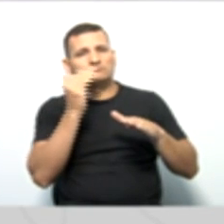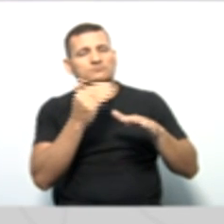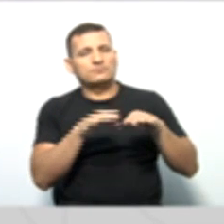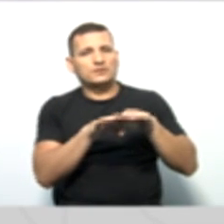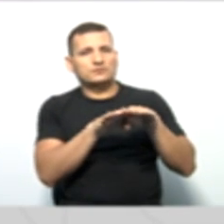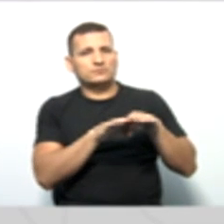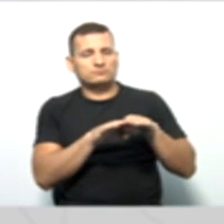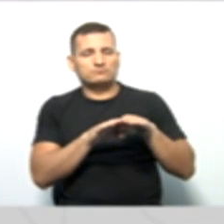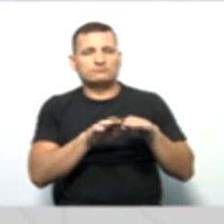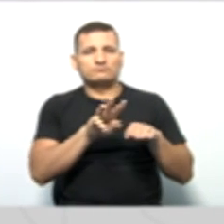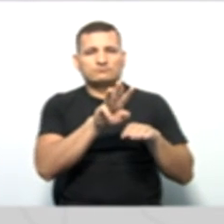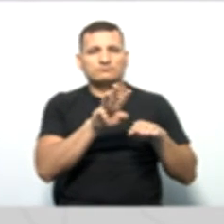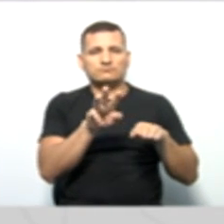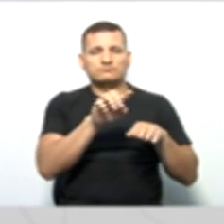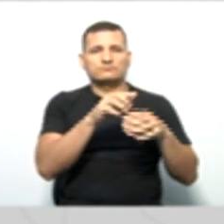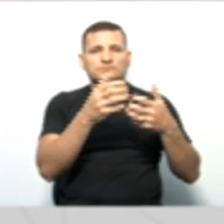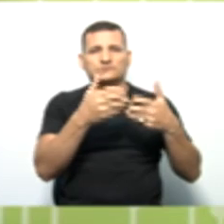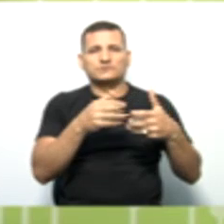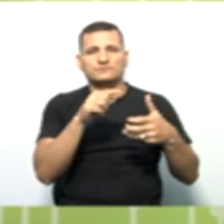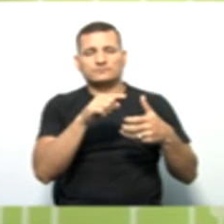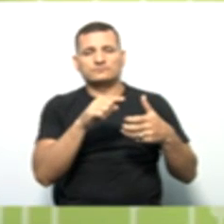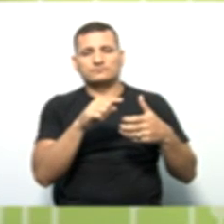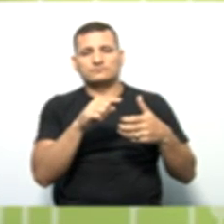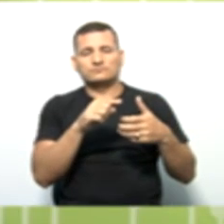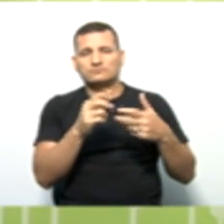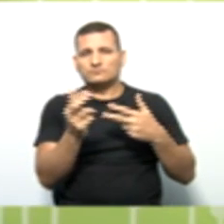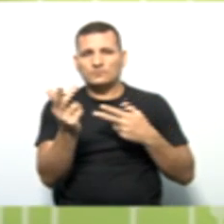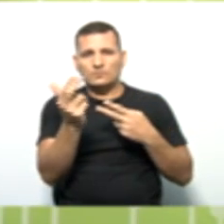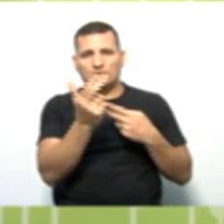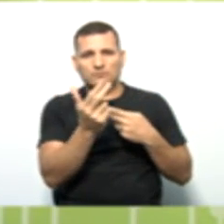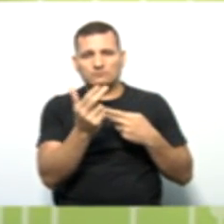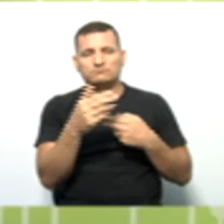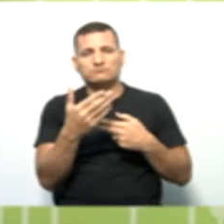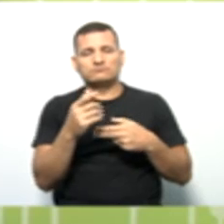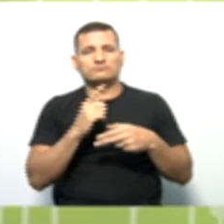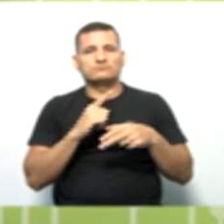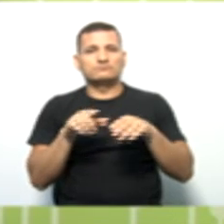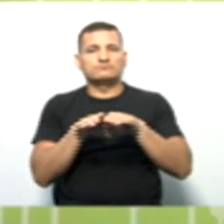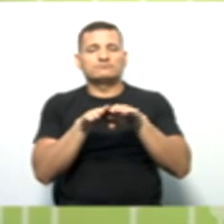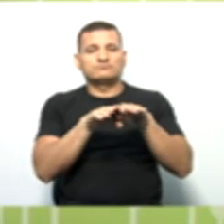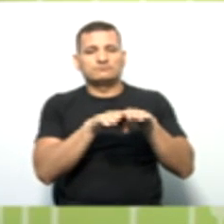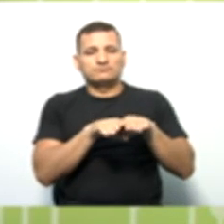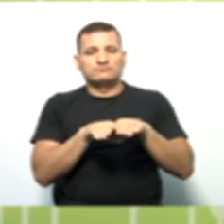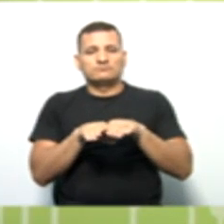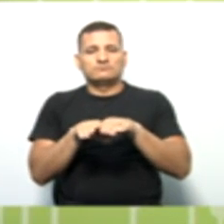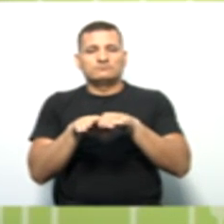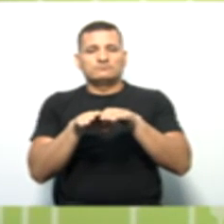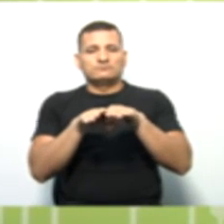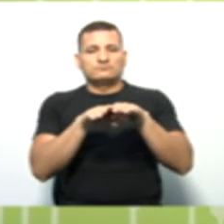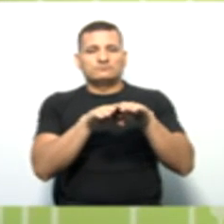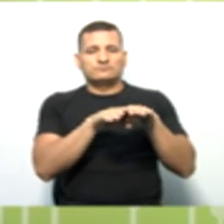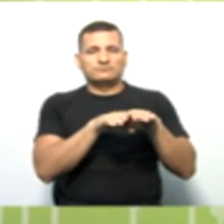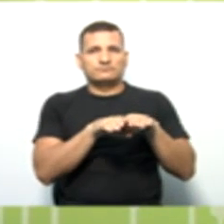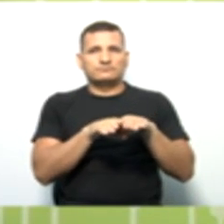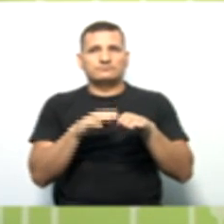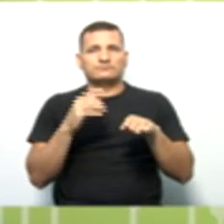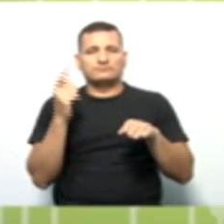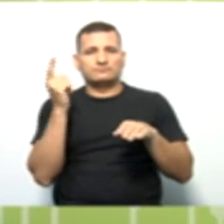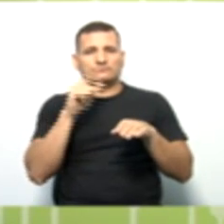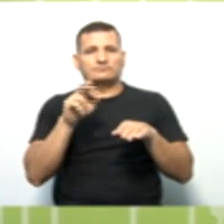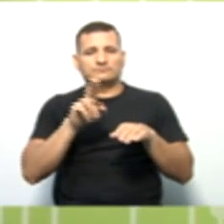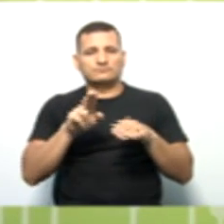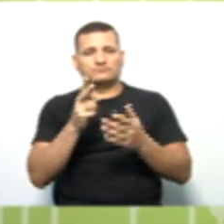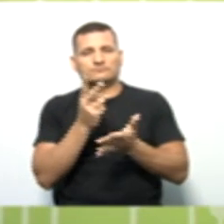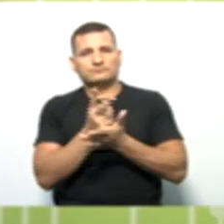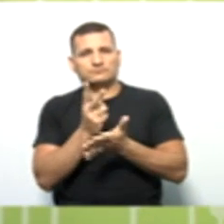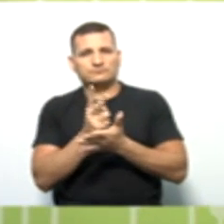lá do portal do IFRO, ela não é igual, eu estou seguindo um padrão ali, tá? Então eu consigo utilizar esse mesmo código